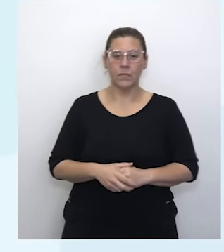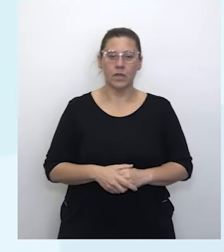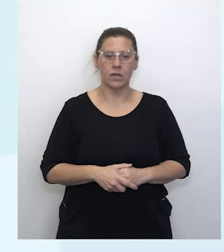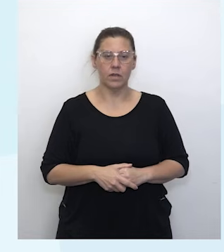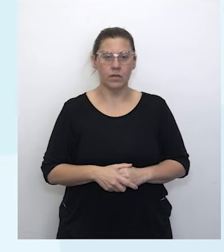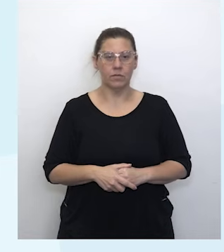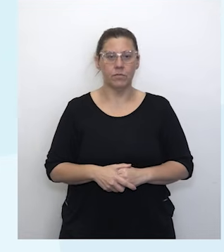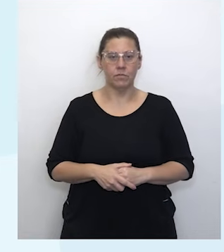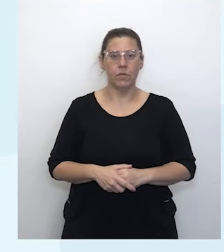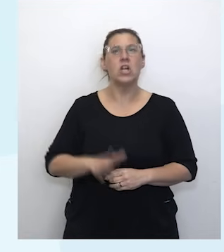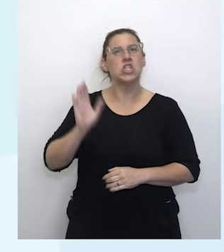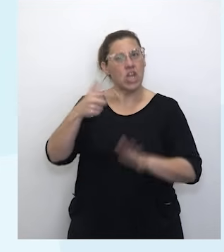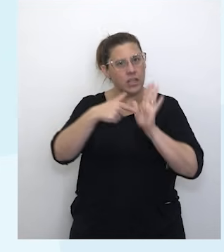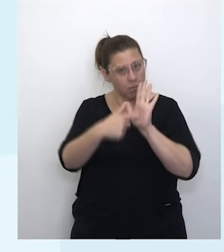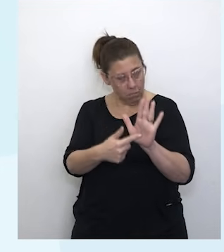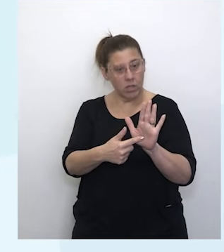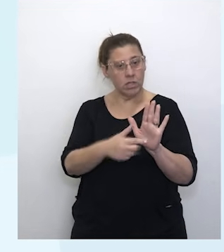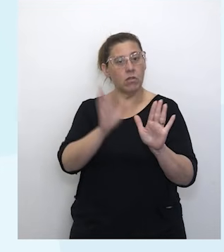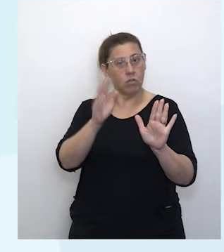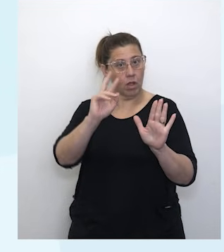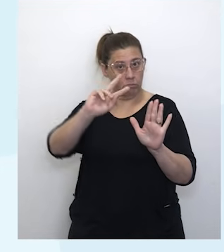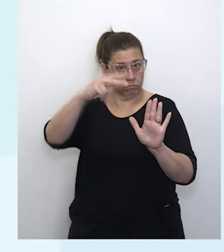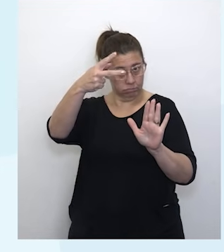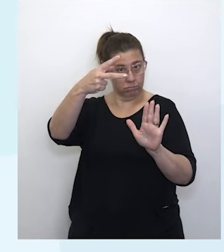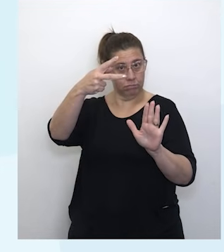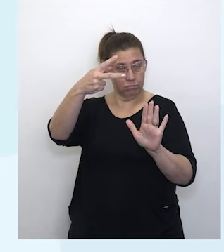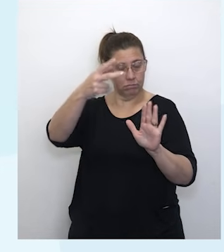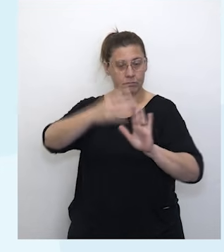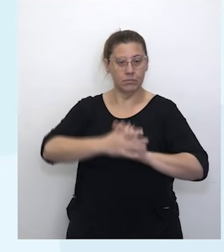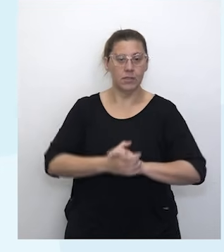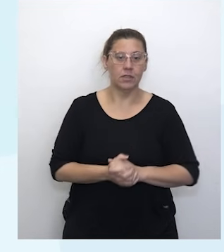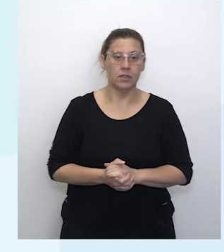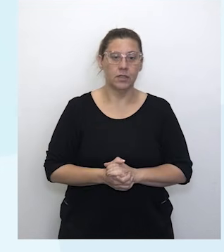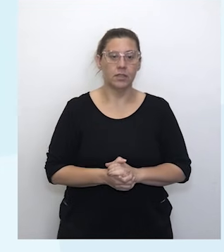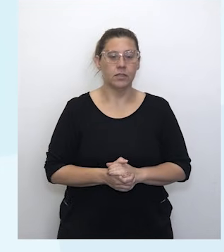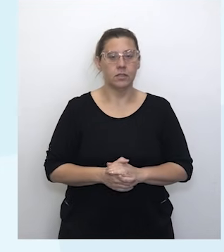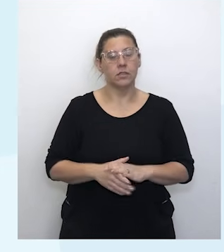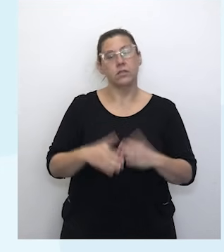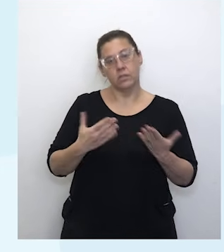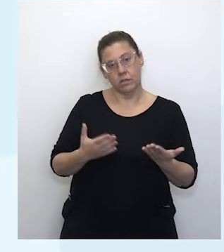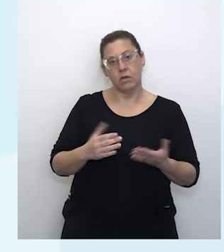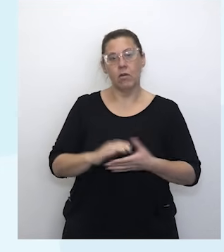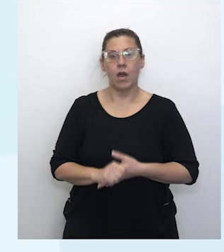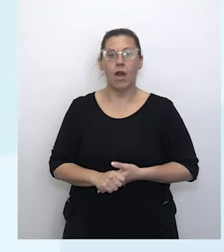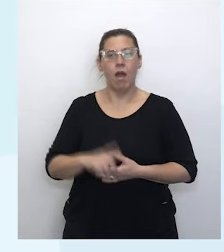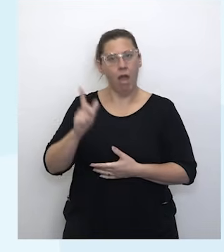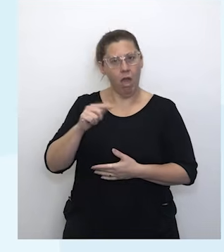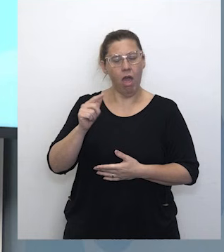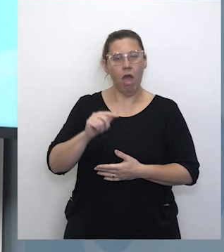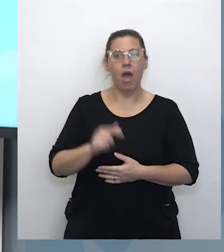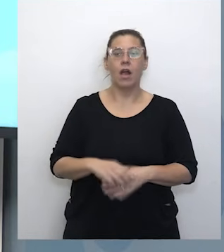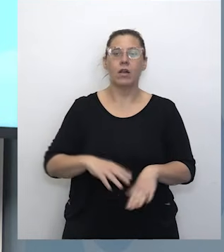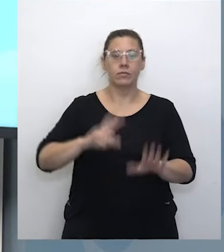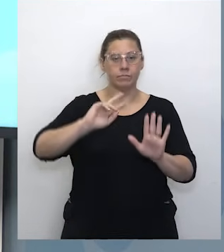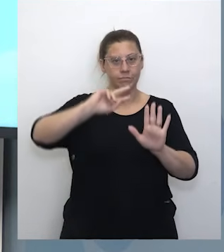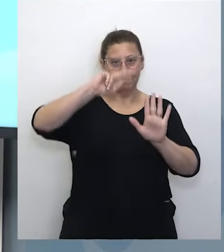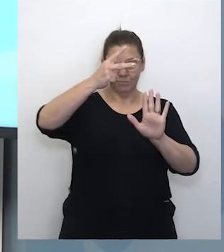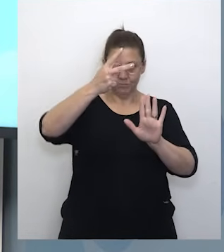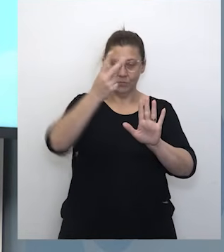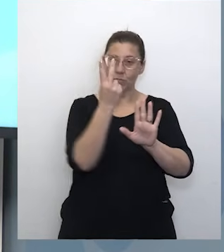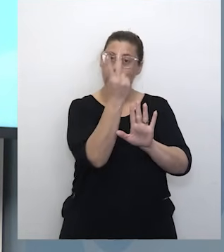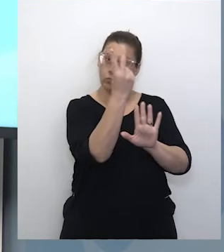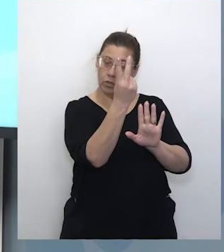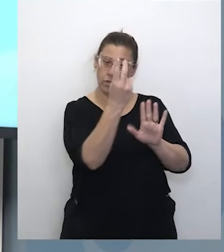expoente é 2. Ele já está indicando para a gente que é alguma coisa do tipo quadrado. Aliás, é por isso que esse número, esse expoente, ele é chamado de quadrado, tá